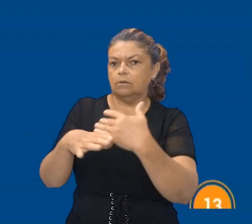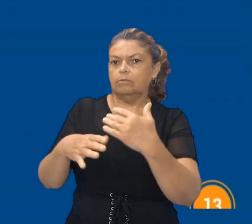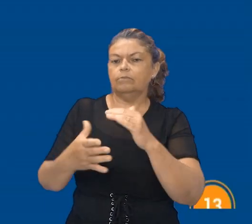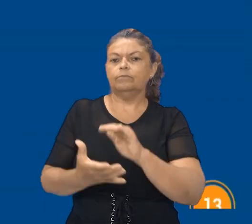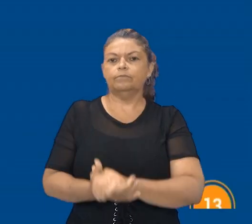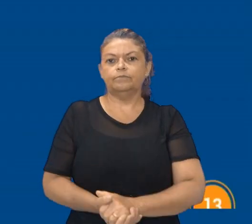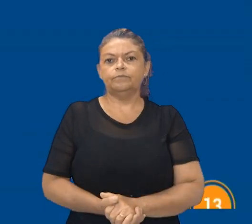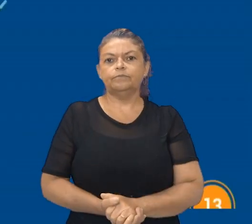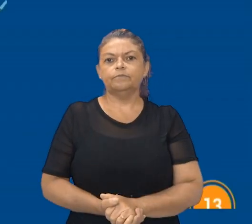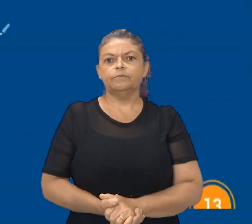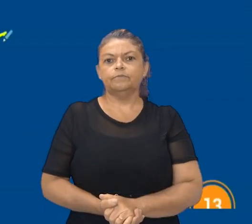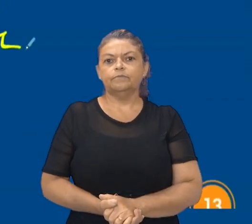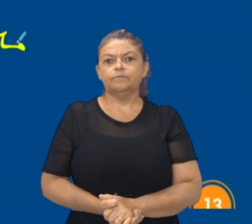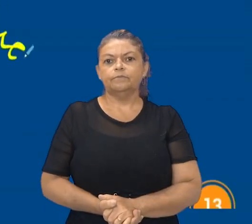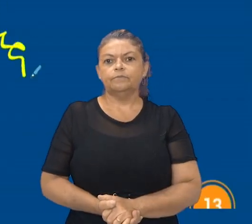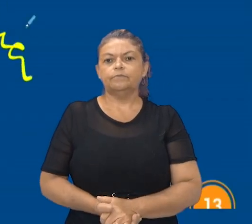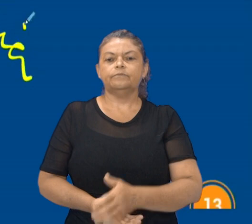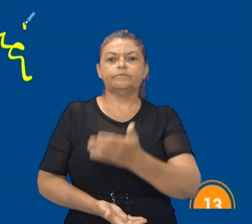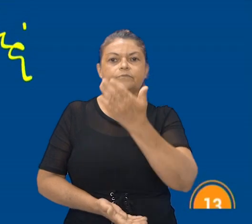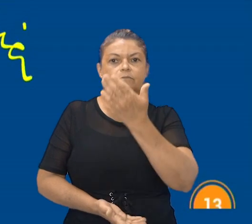vida agrária,